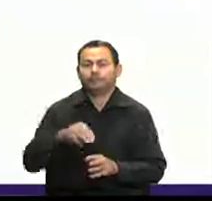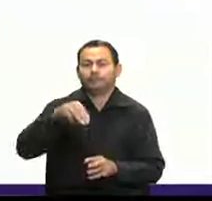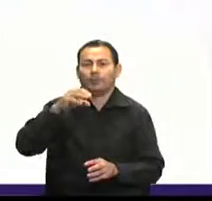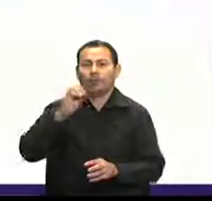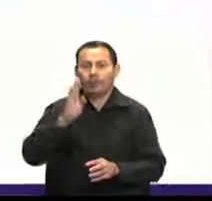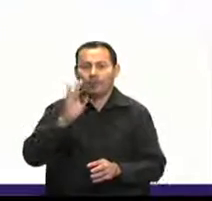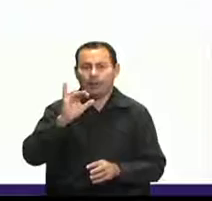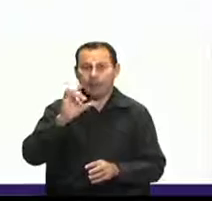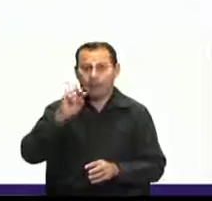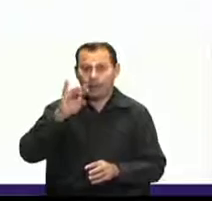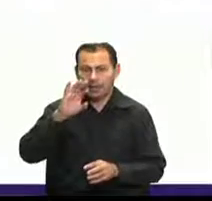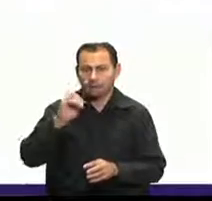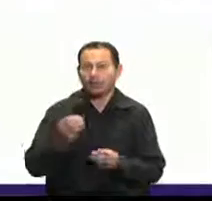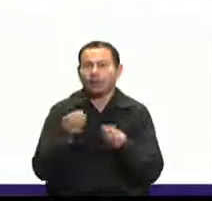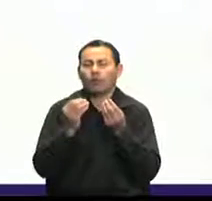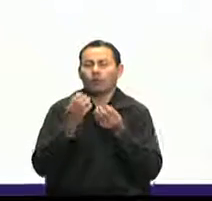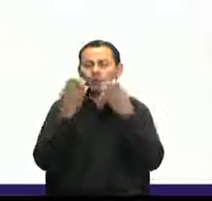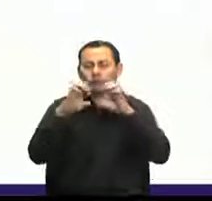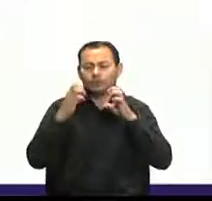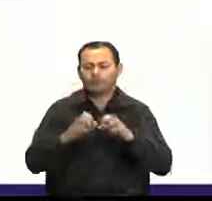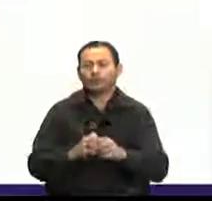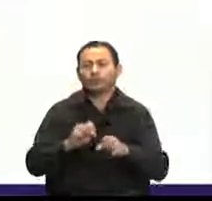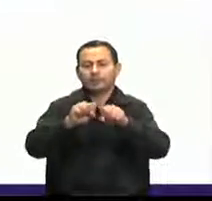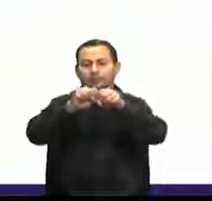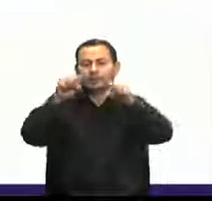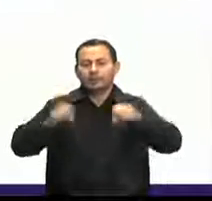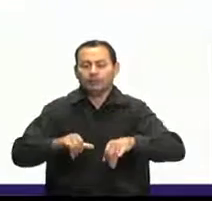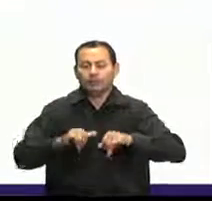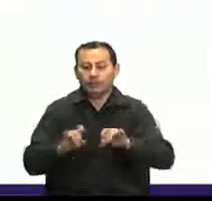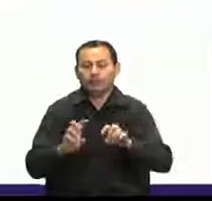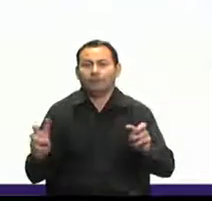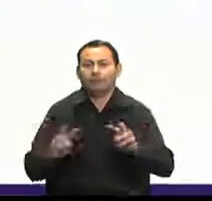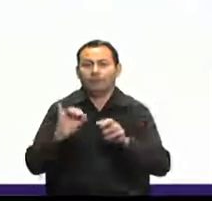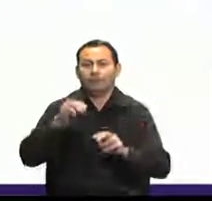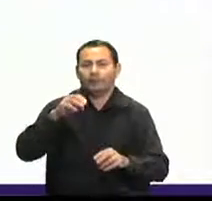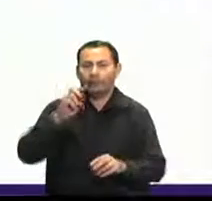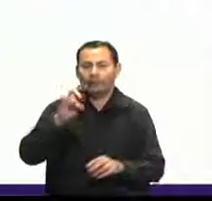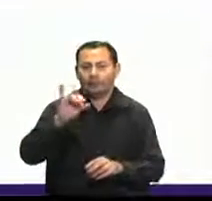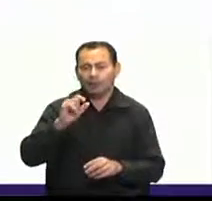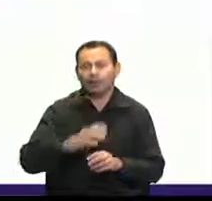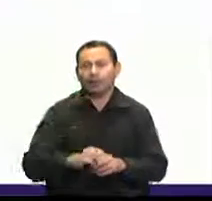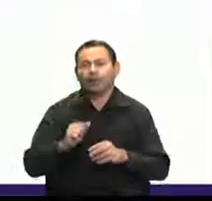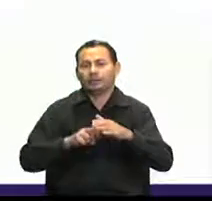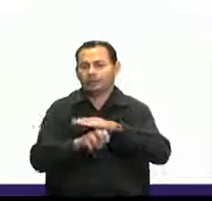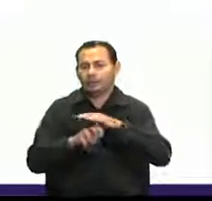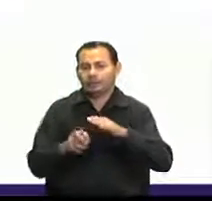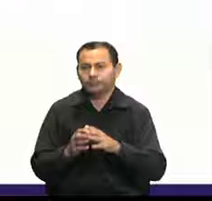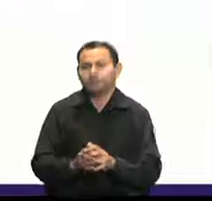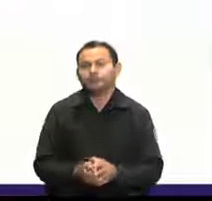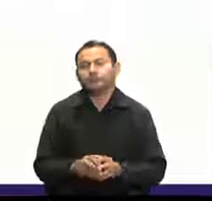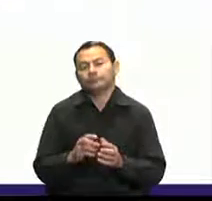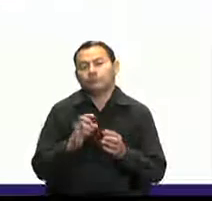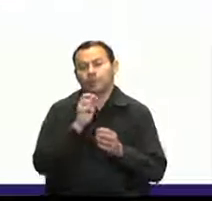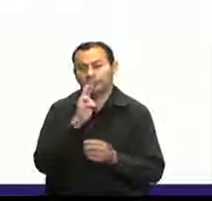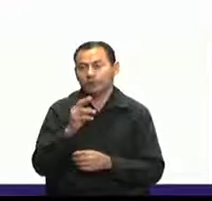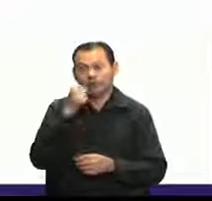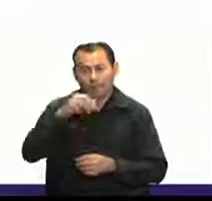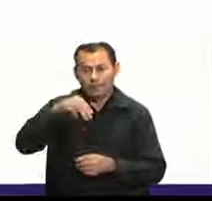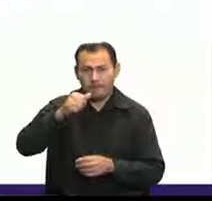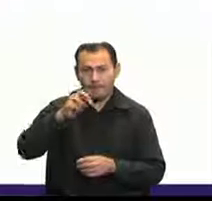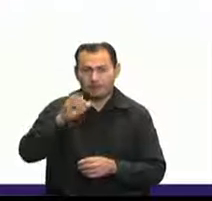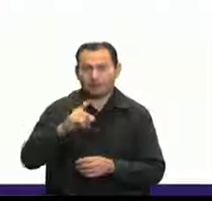mobiliários com uma estrutura de sistema de mercado de valores mobiliários e ações para responder mais